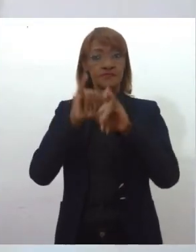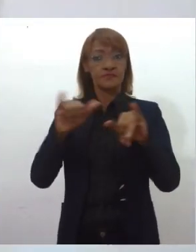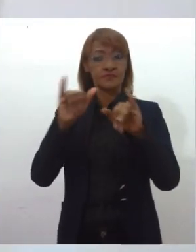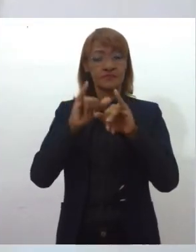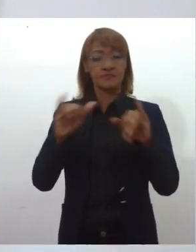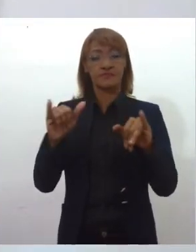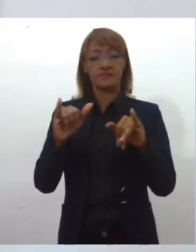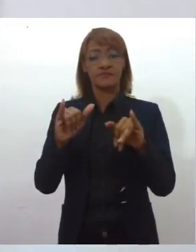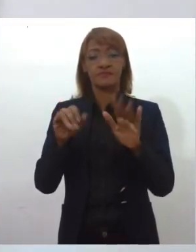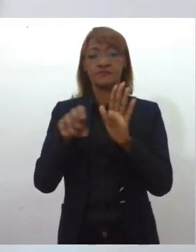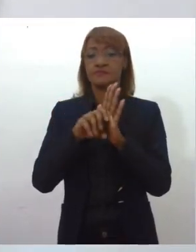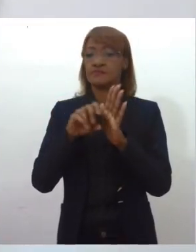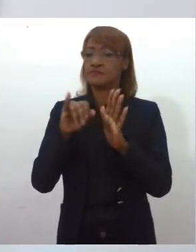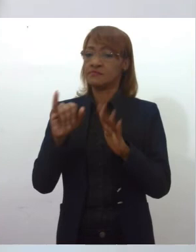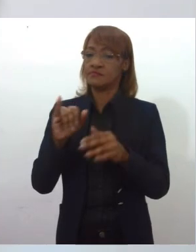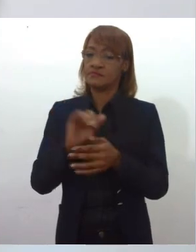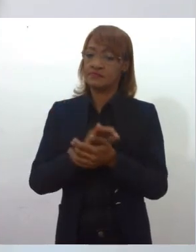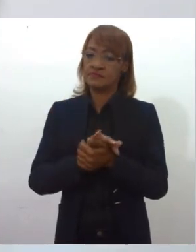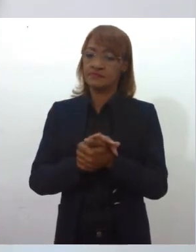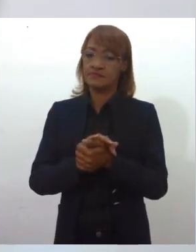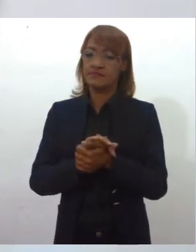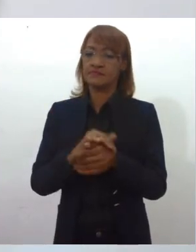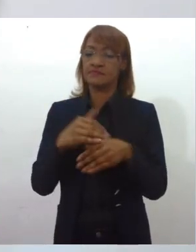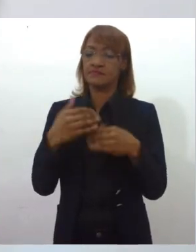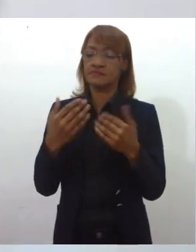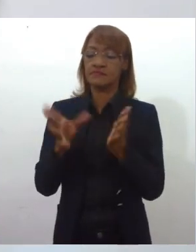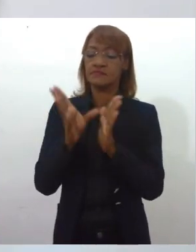dos resultados da FAPTEC. Então, são anexos que serão